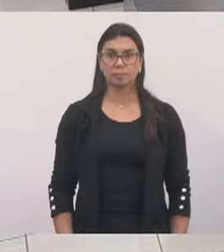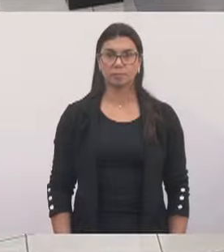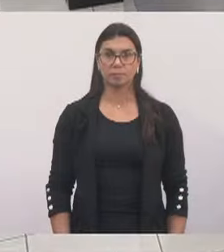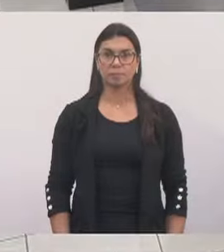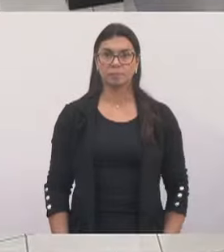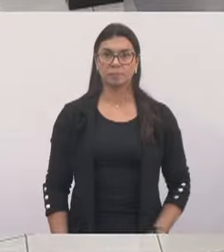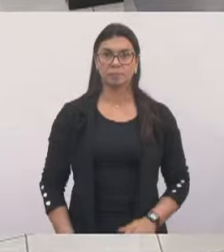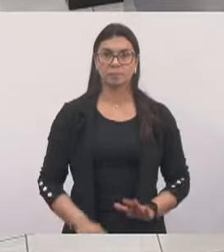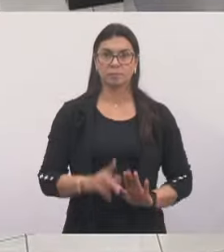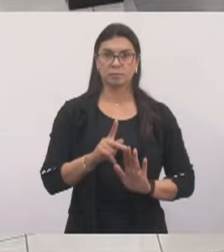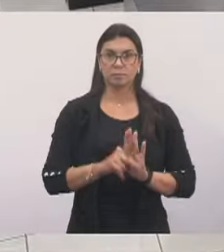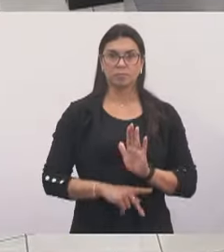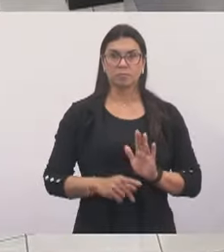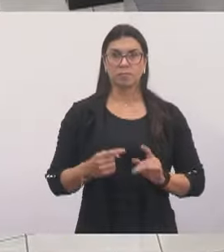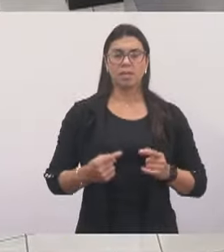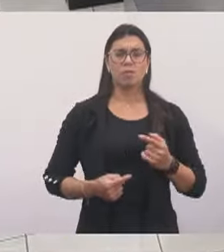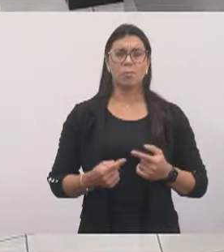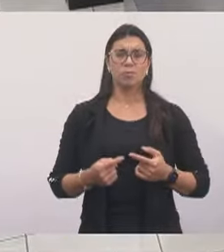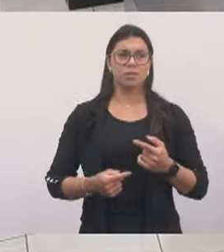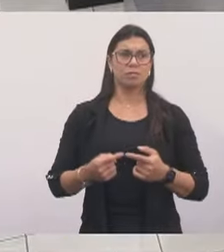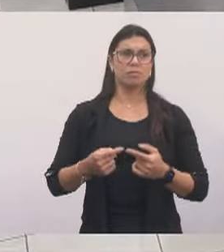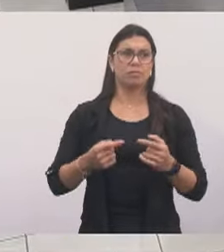Os projetos continuam em discussão.